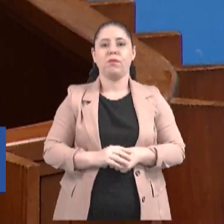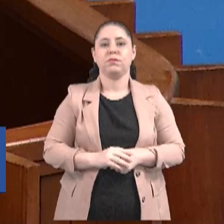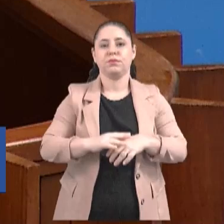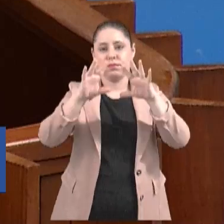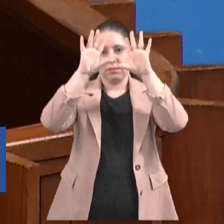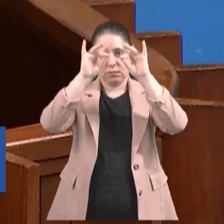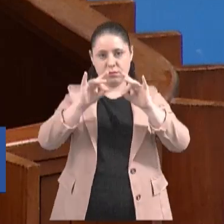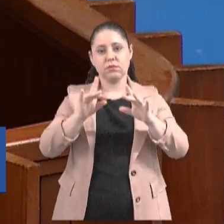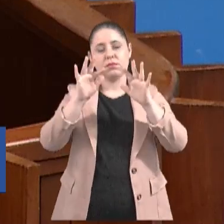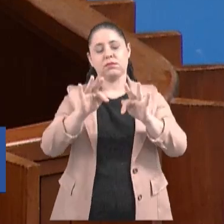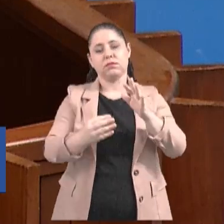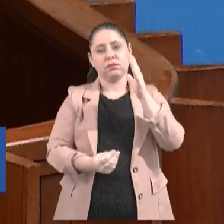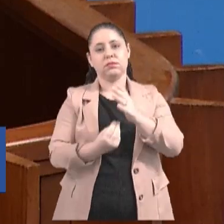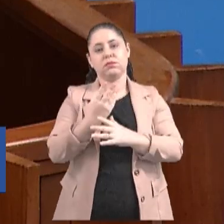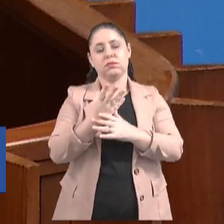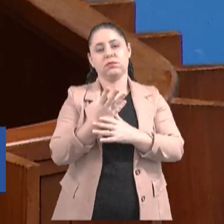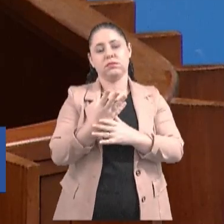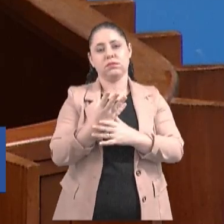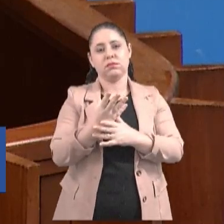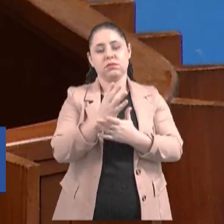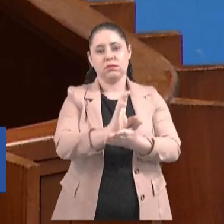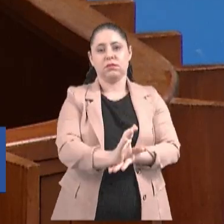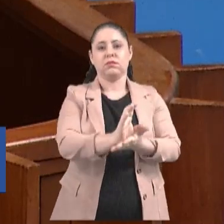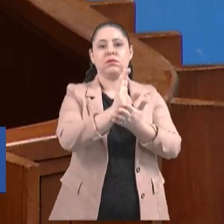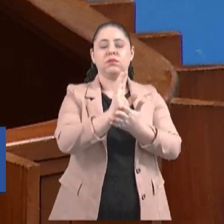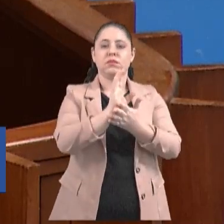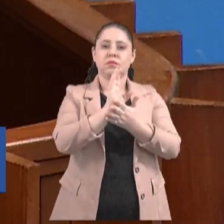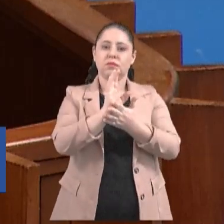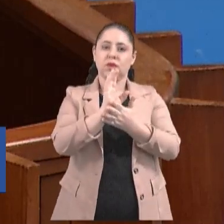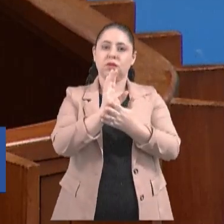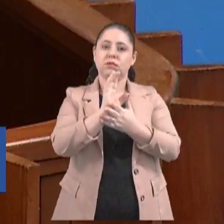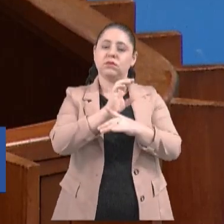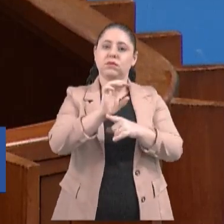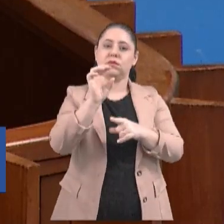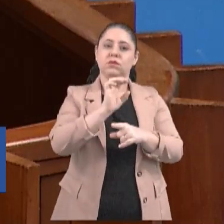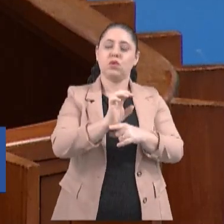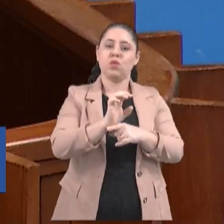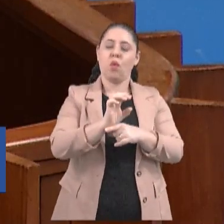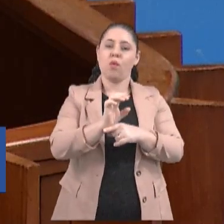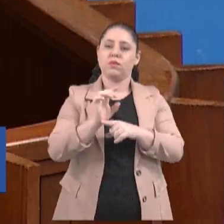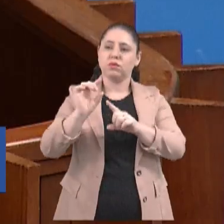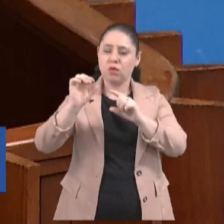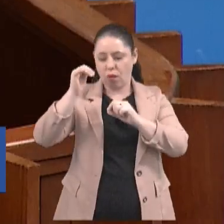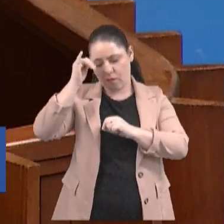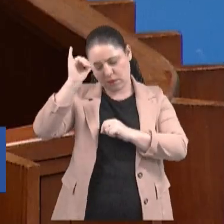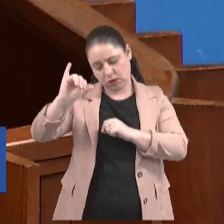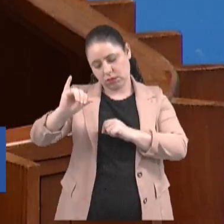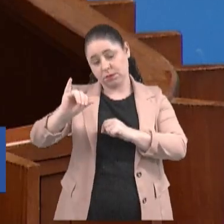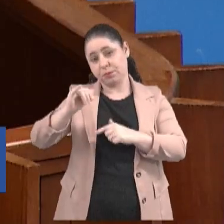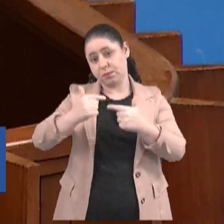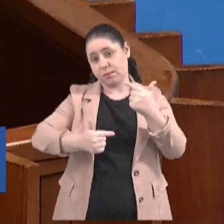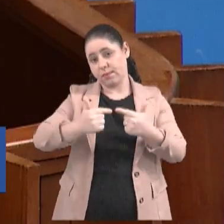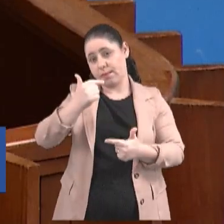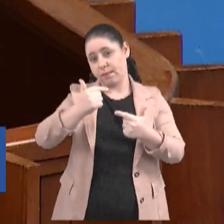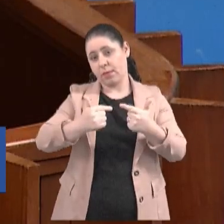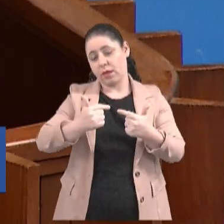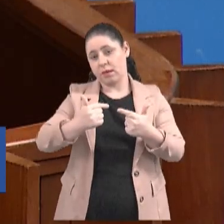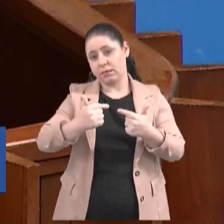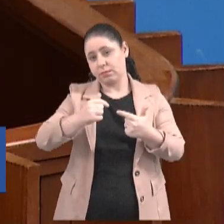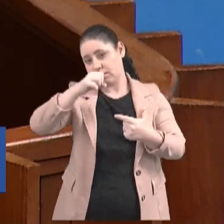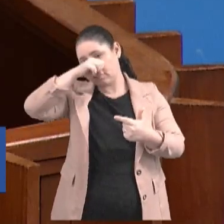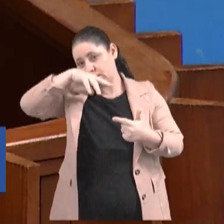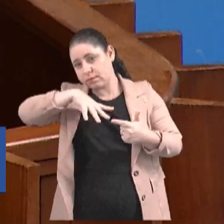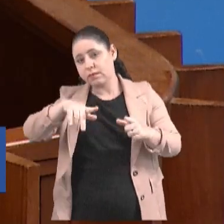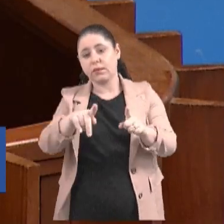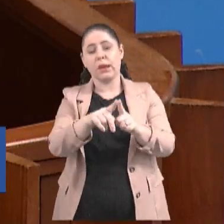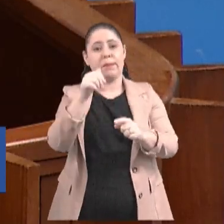Das disposições finais, fica instituída a Comissão Estadual do Enfrentamento à Violência Política Digital contra as Mulheres, composta por representantes